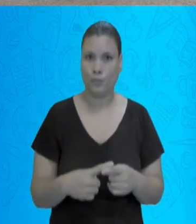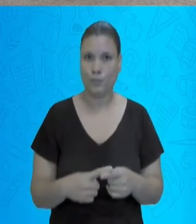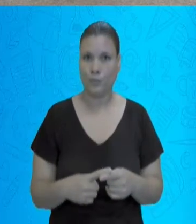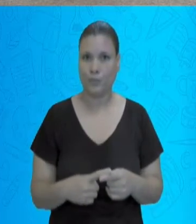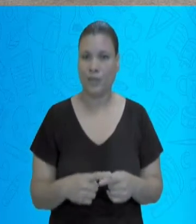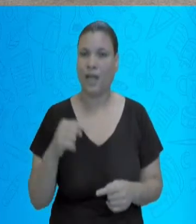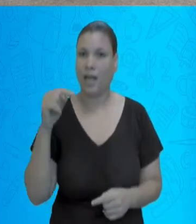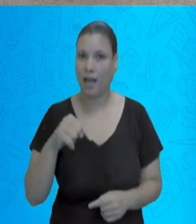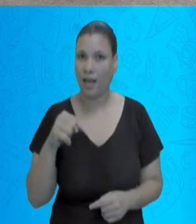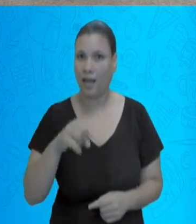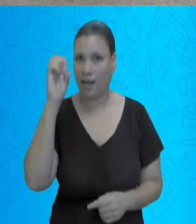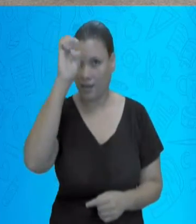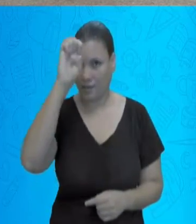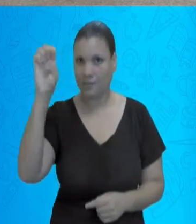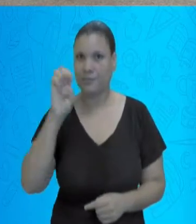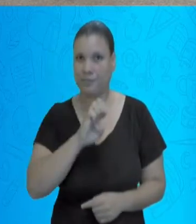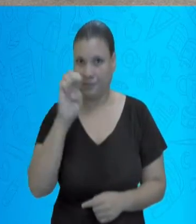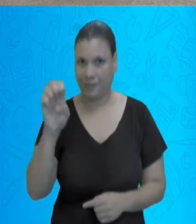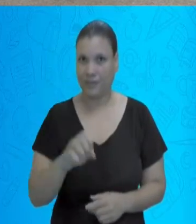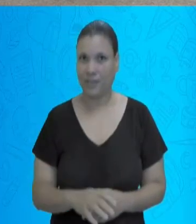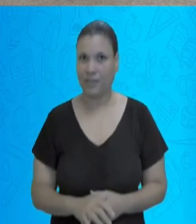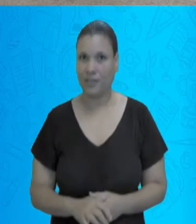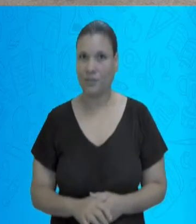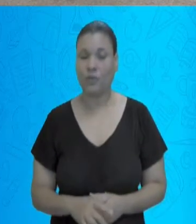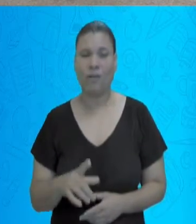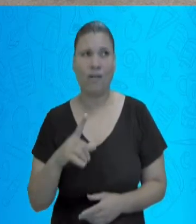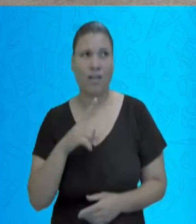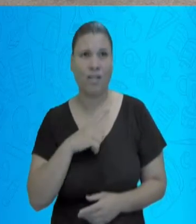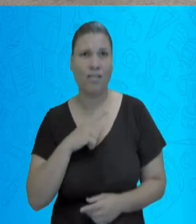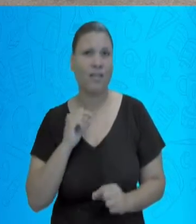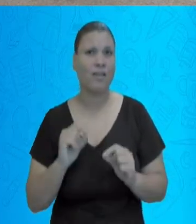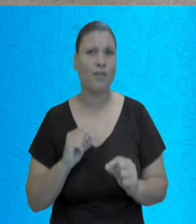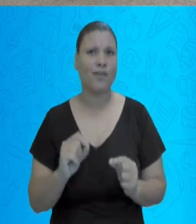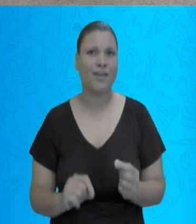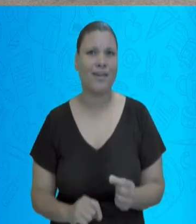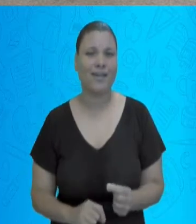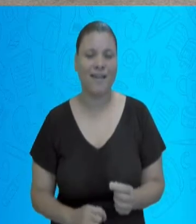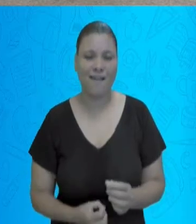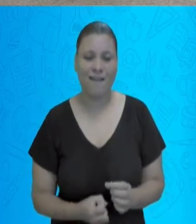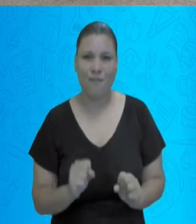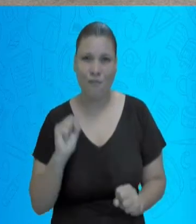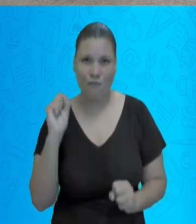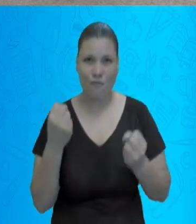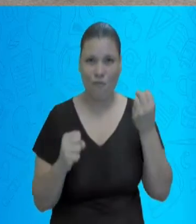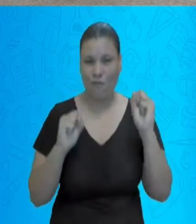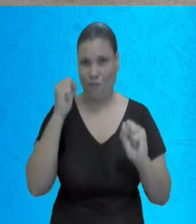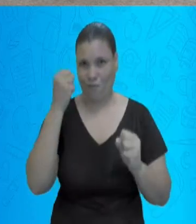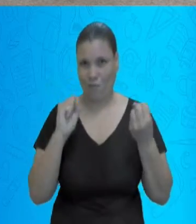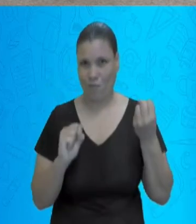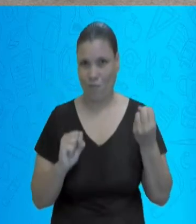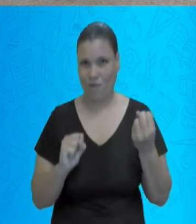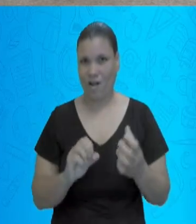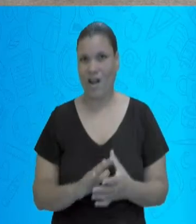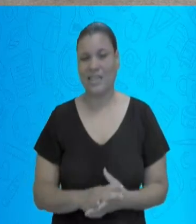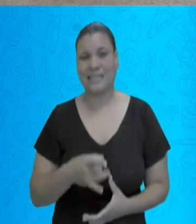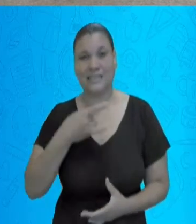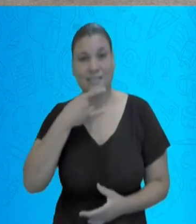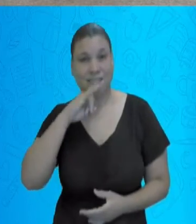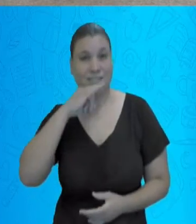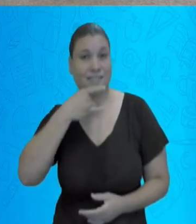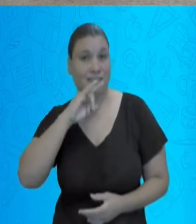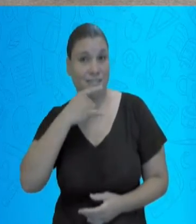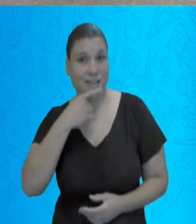cachaça. Então eles criaram um museu para contar um pouco como foi que evoluiu essa produção. Será